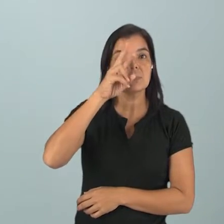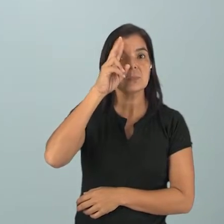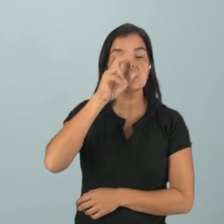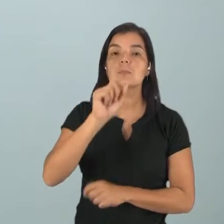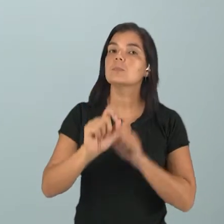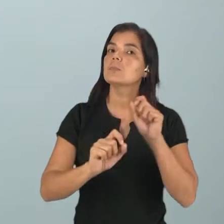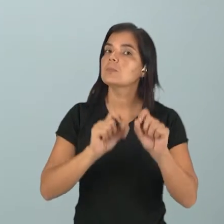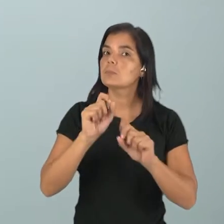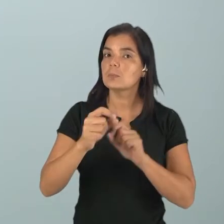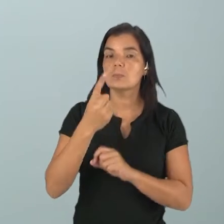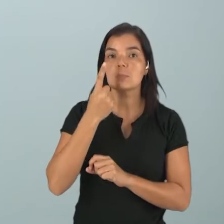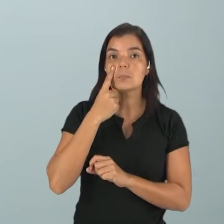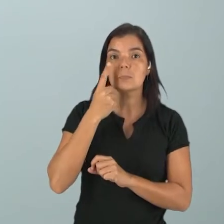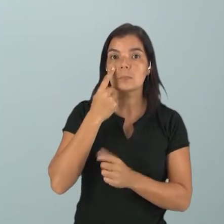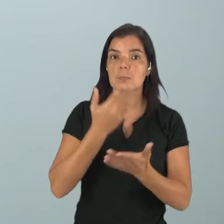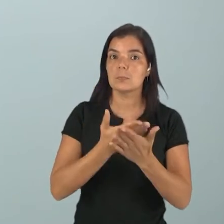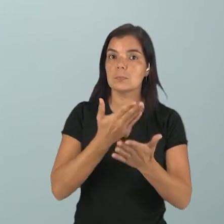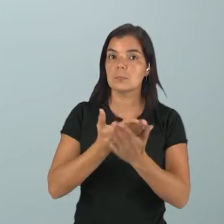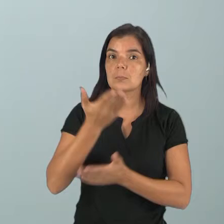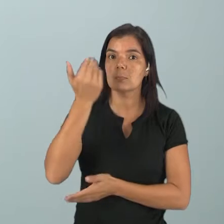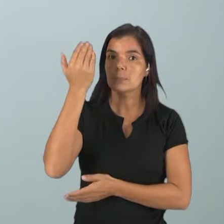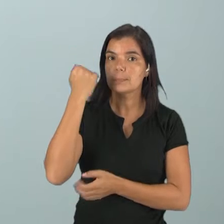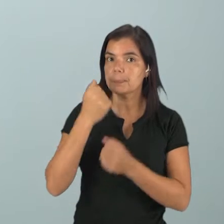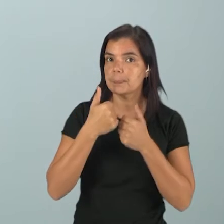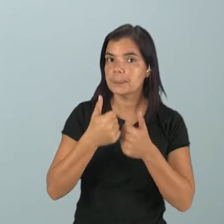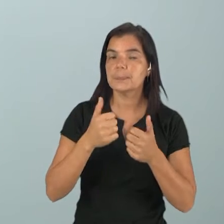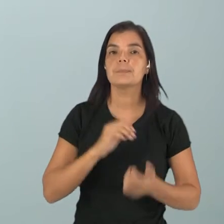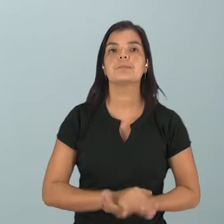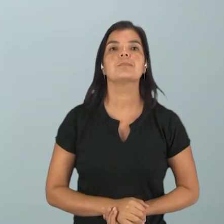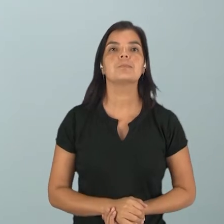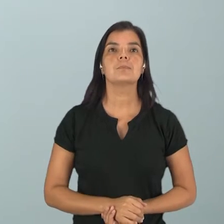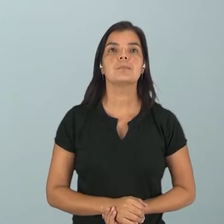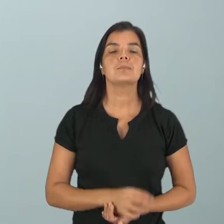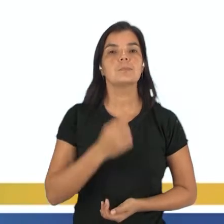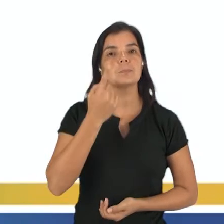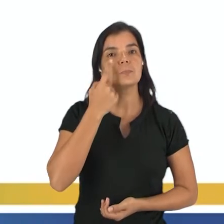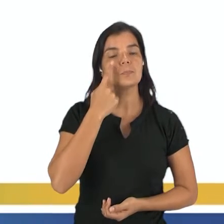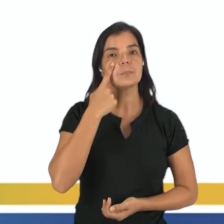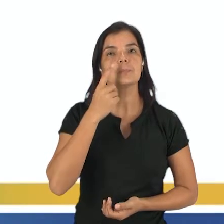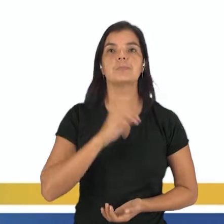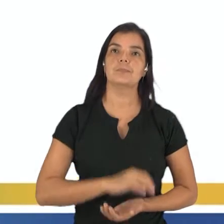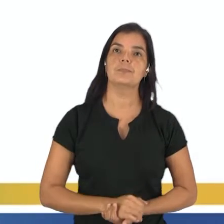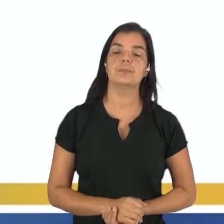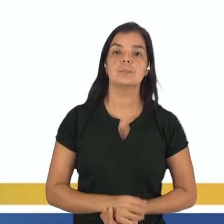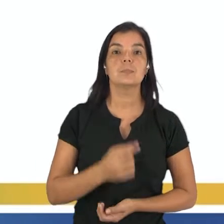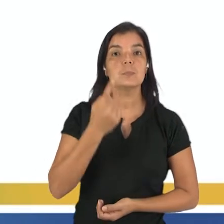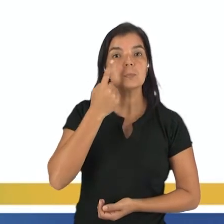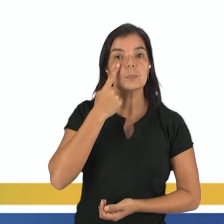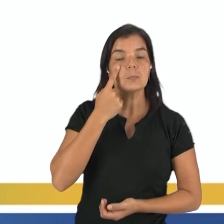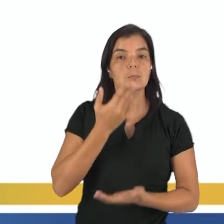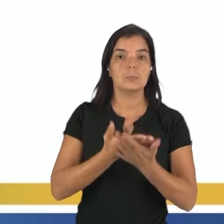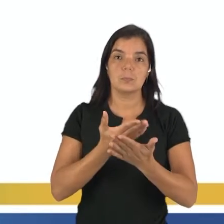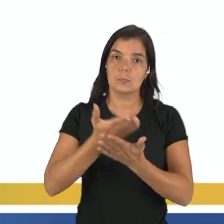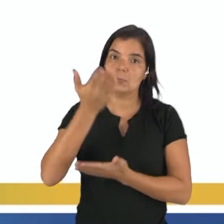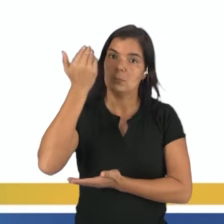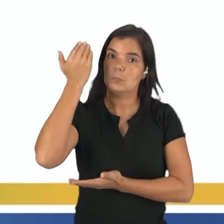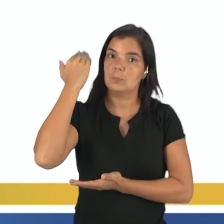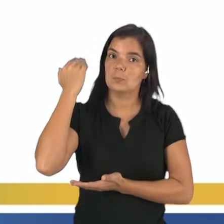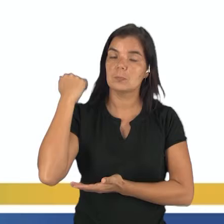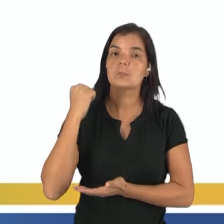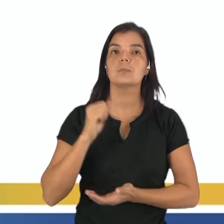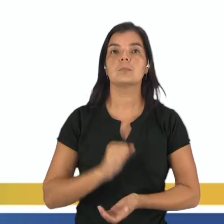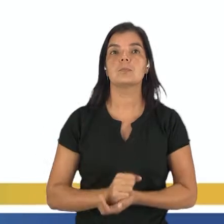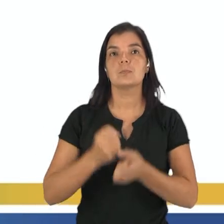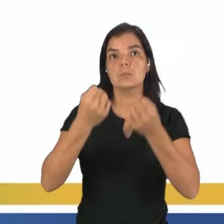pouquinho o que a gente viu lá na nossa aula passada, beleza? Então, acompanhe comigo aí, Então, nós vimos lá na aula anterior,